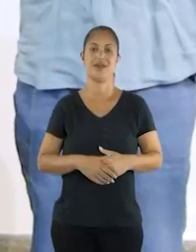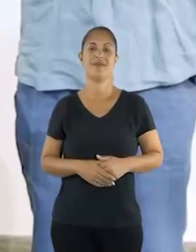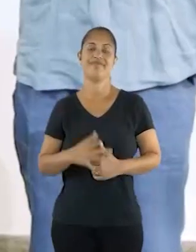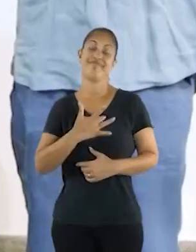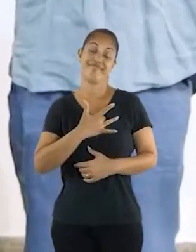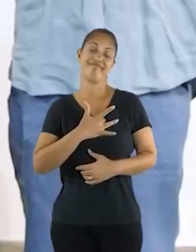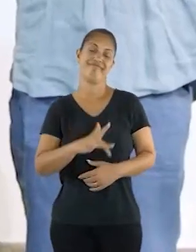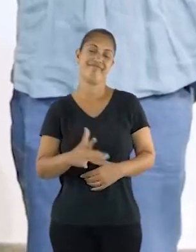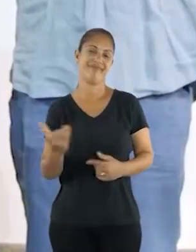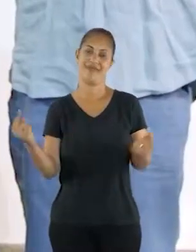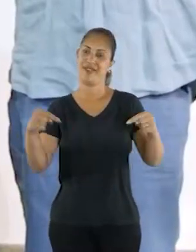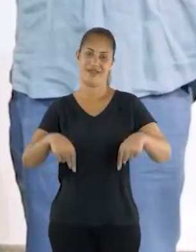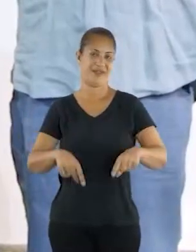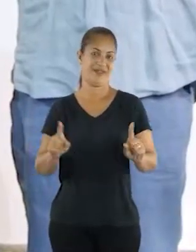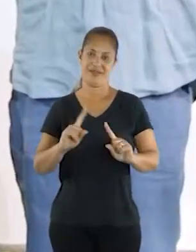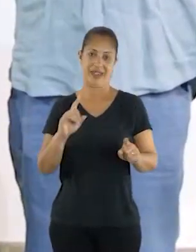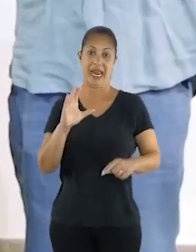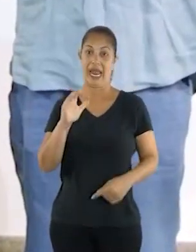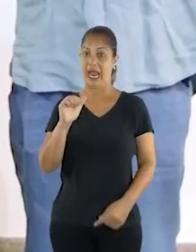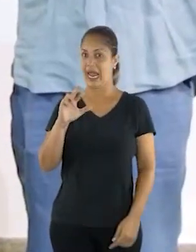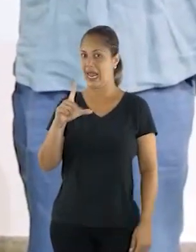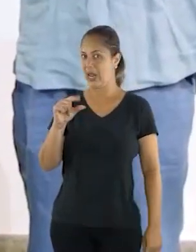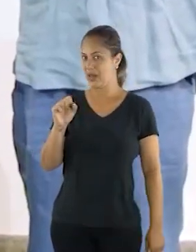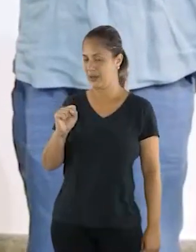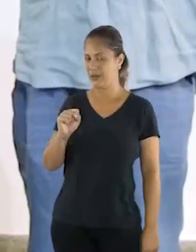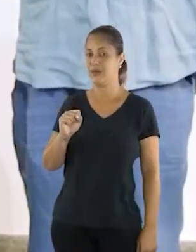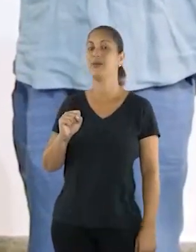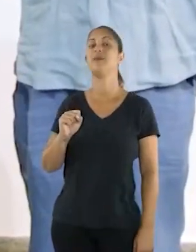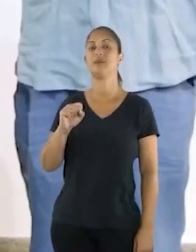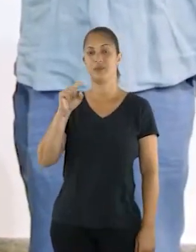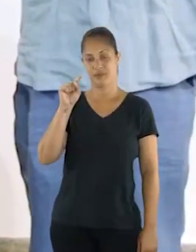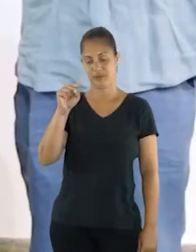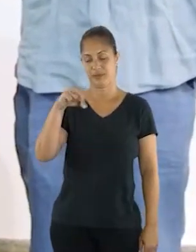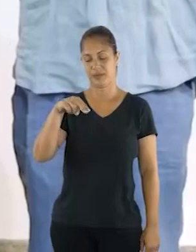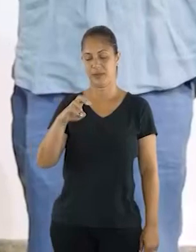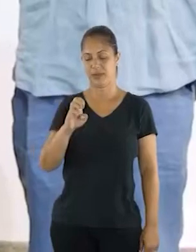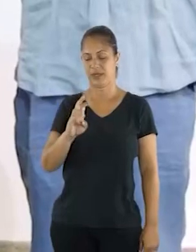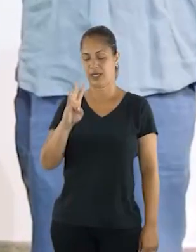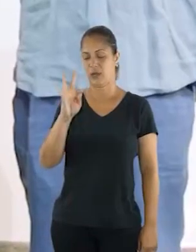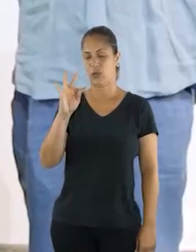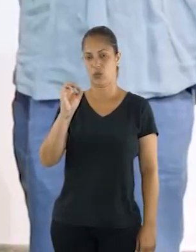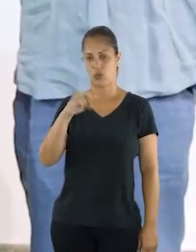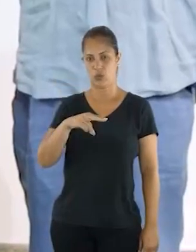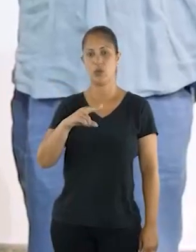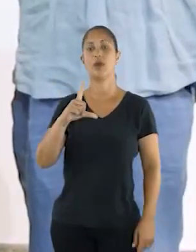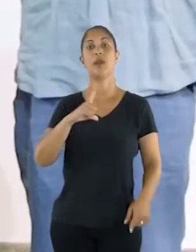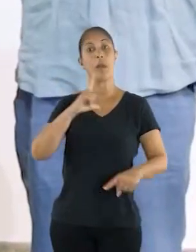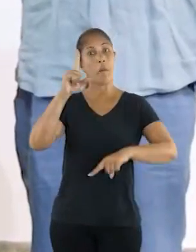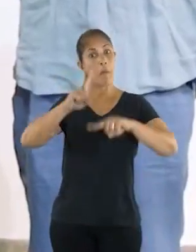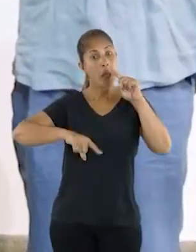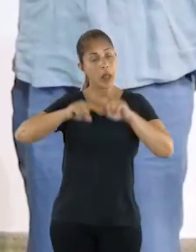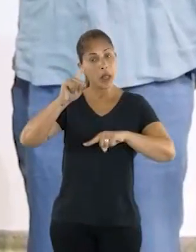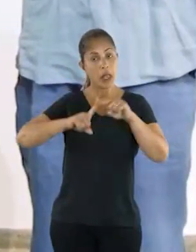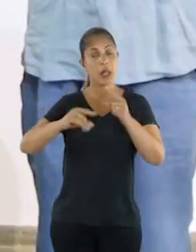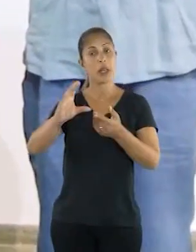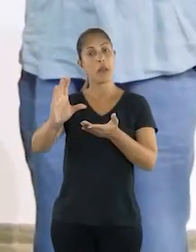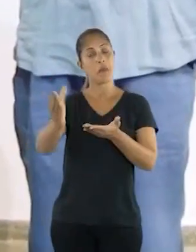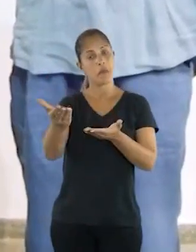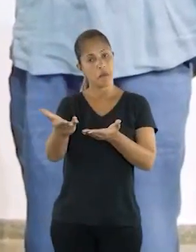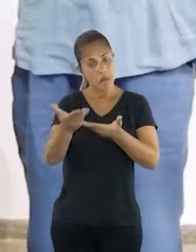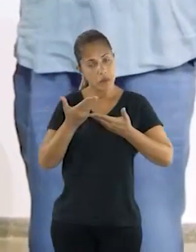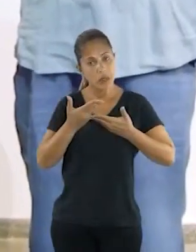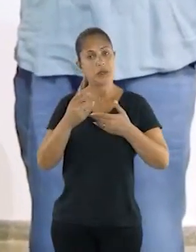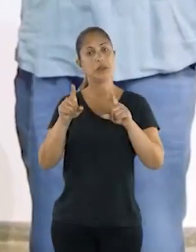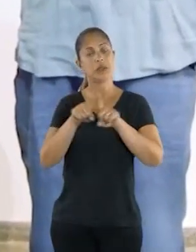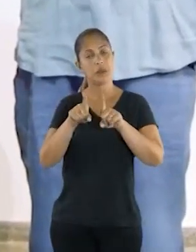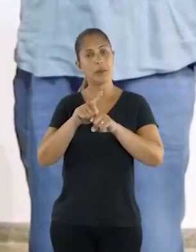muita pena, ele não pôde vir. Então, o Carlos Newton me muniu de muito material de estudo. Todos